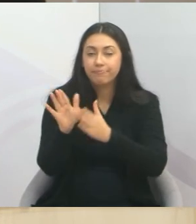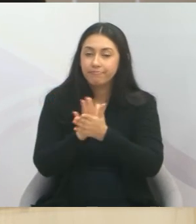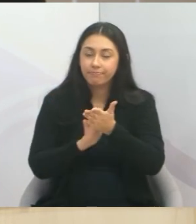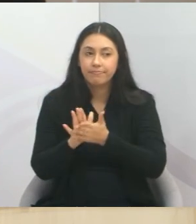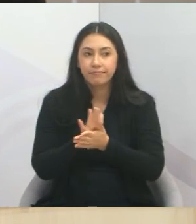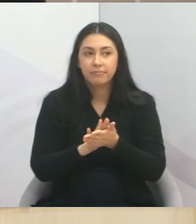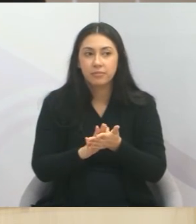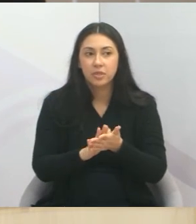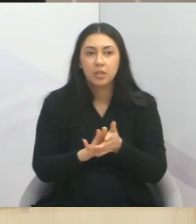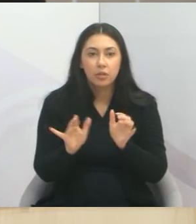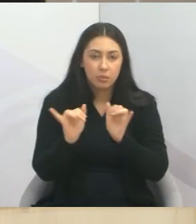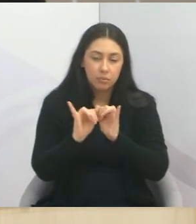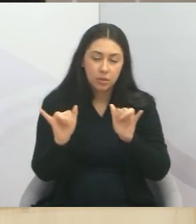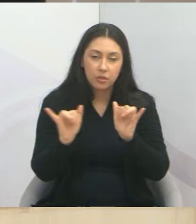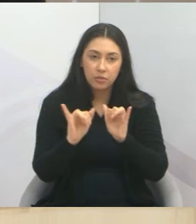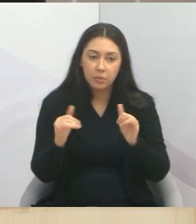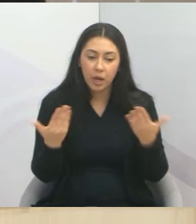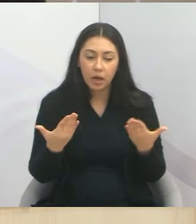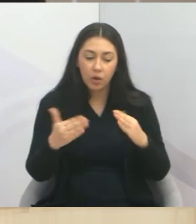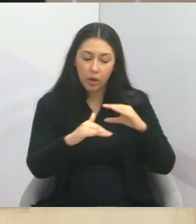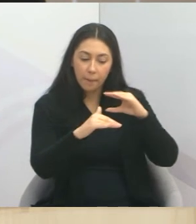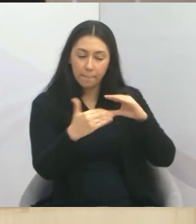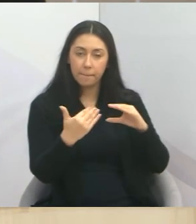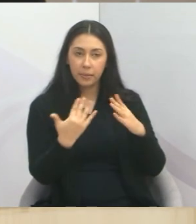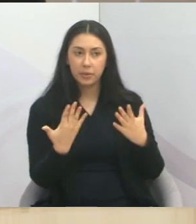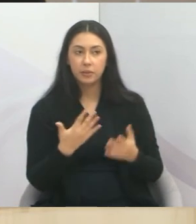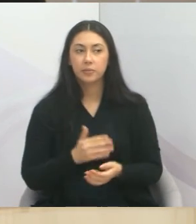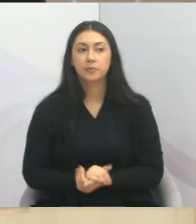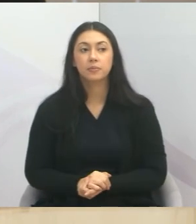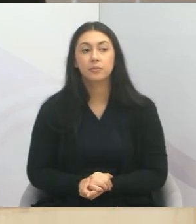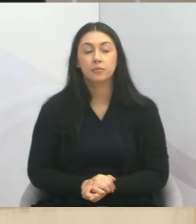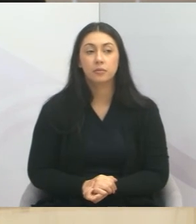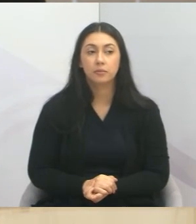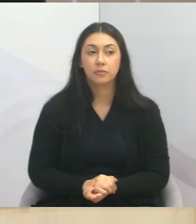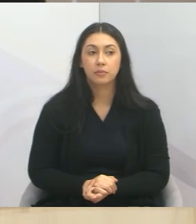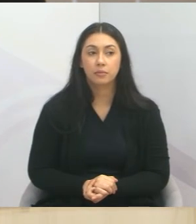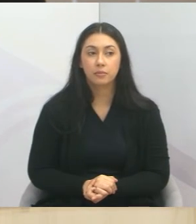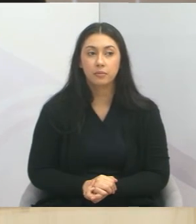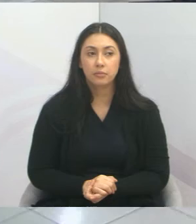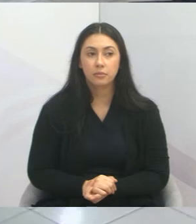prefeitura esse uma informação que acabei de receber aqui